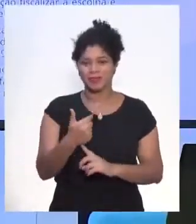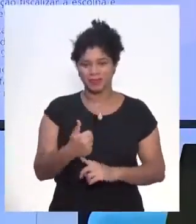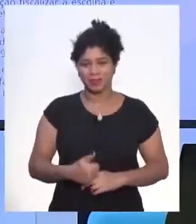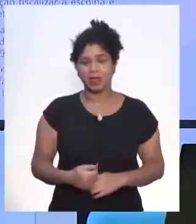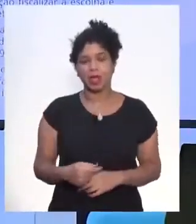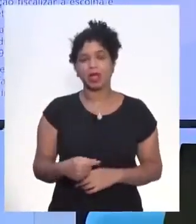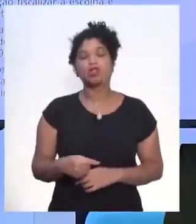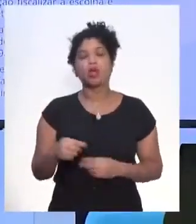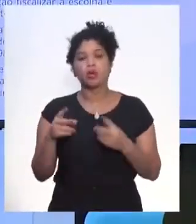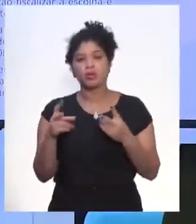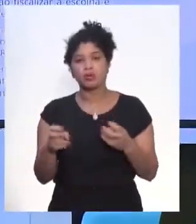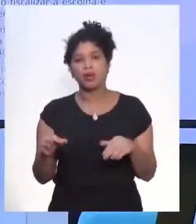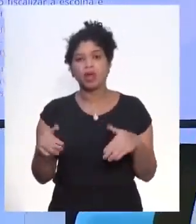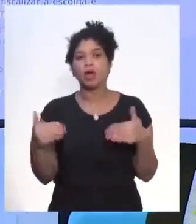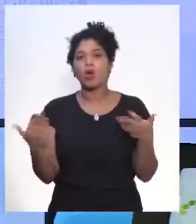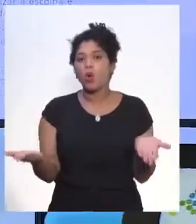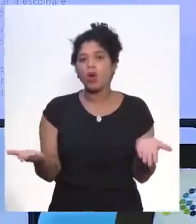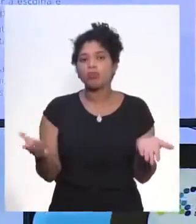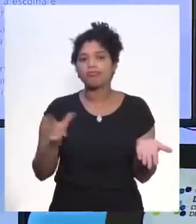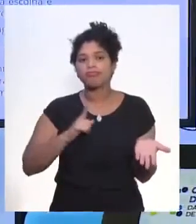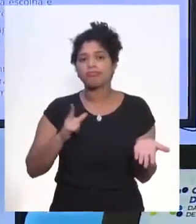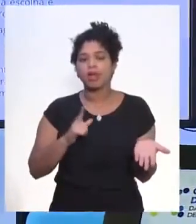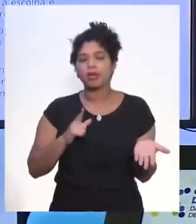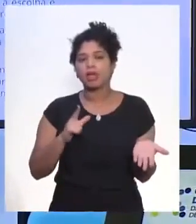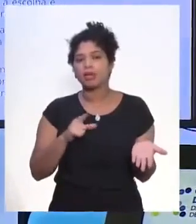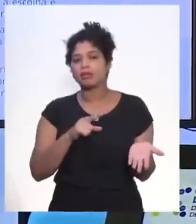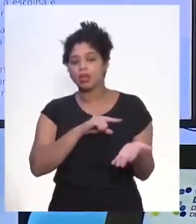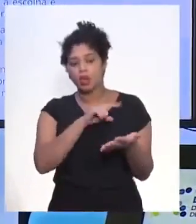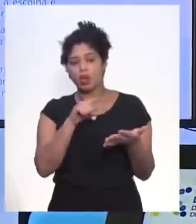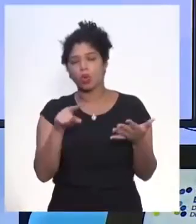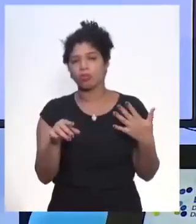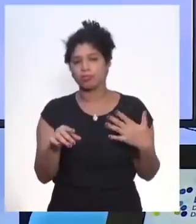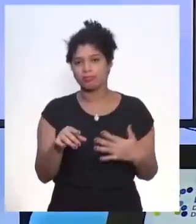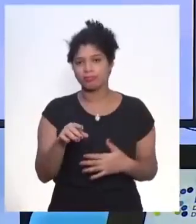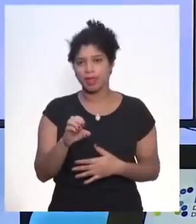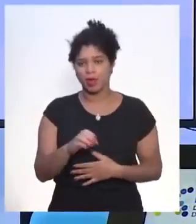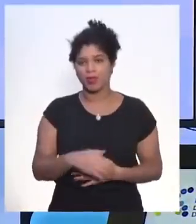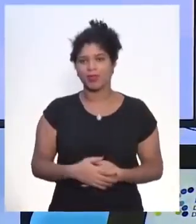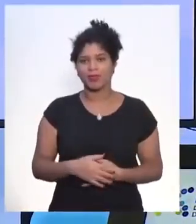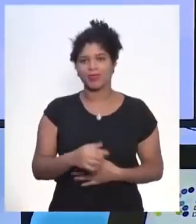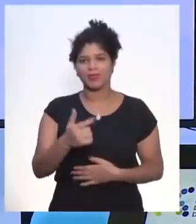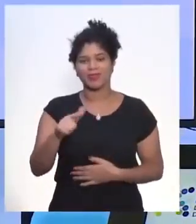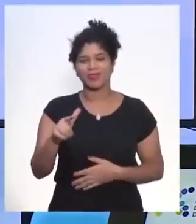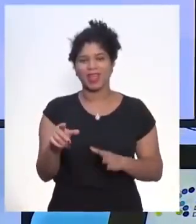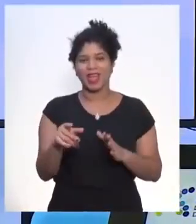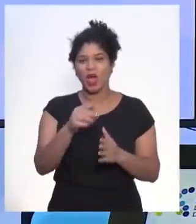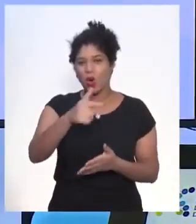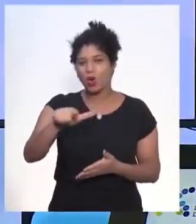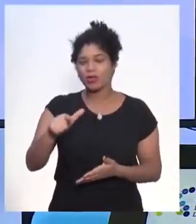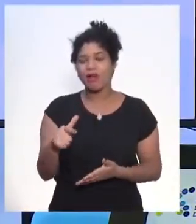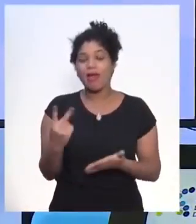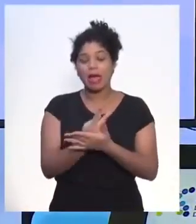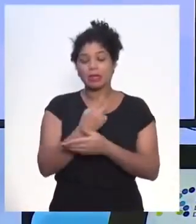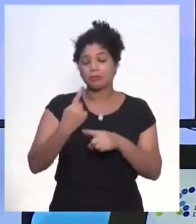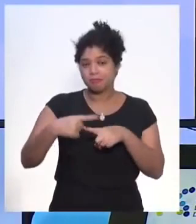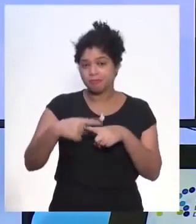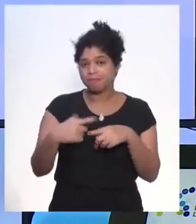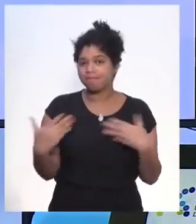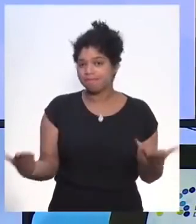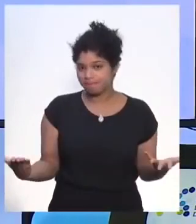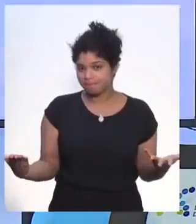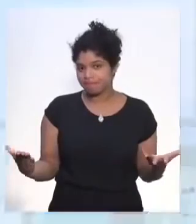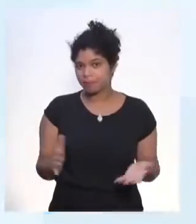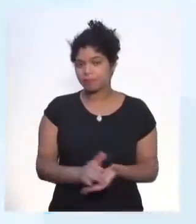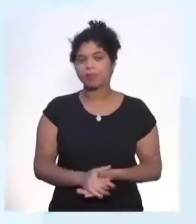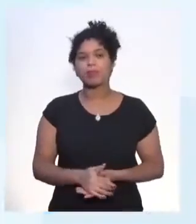uma ideia aí de qual seria a alternativa correta, né? E por que as outras estariam erradas, tá? Então,